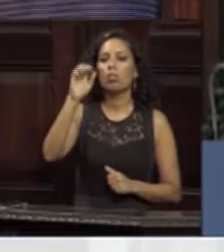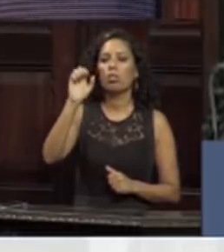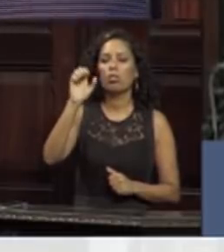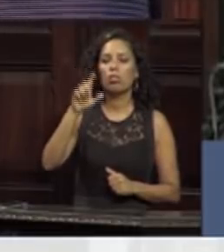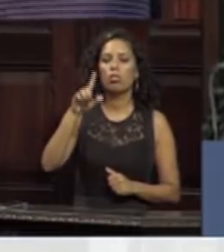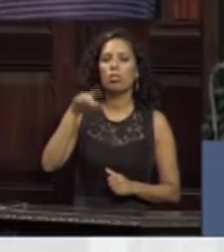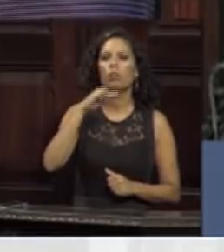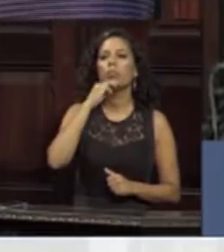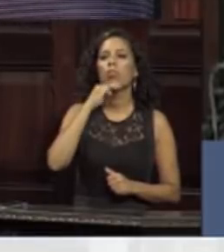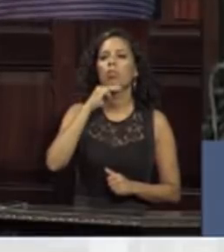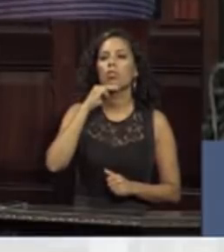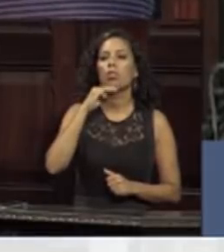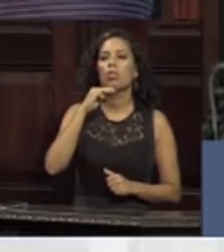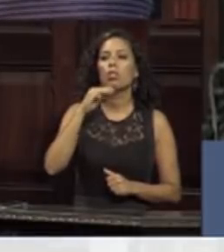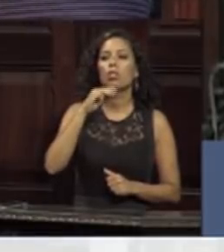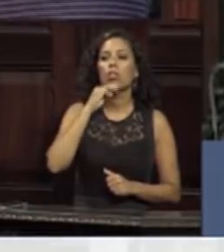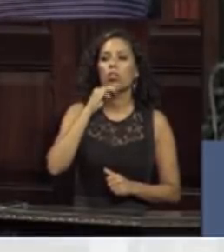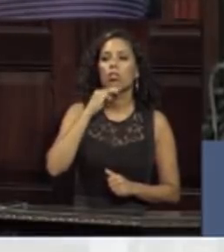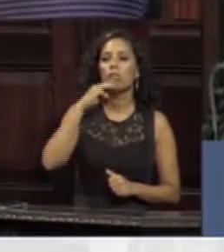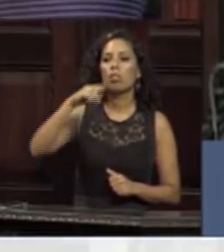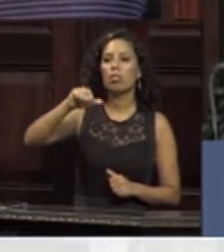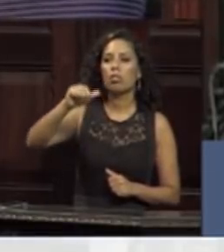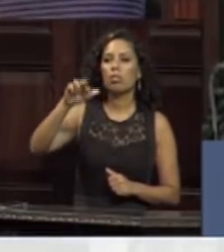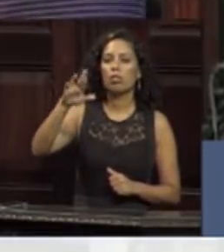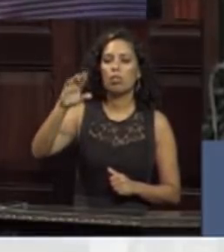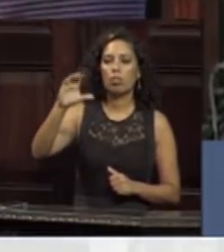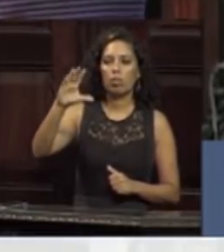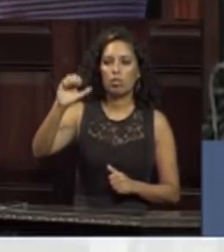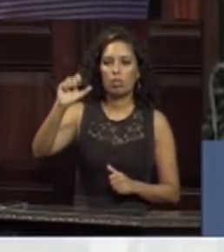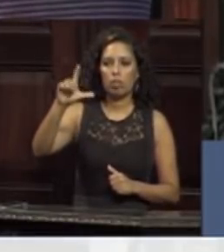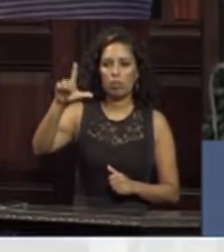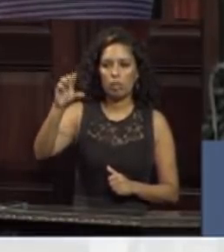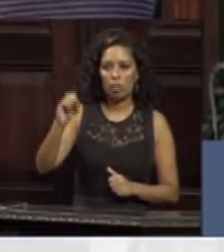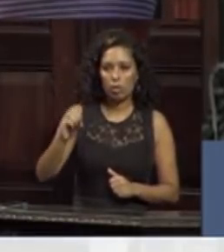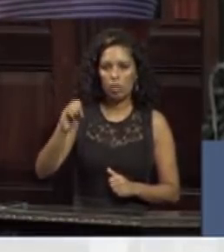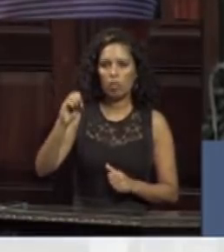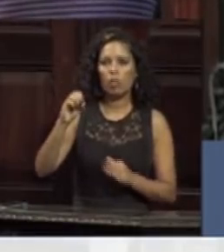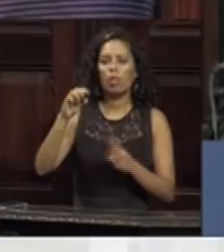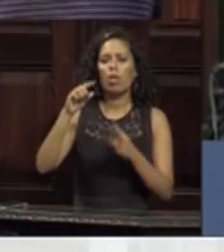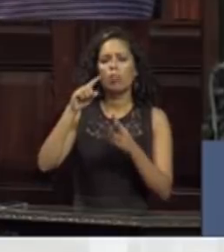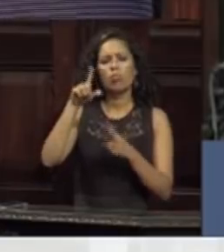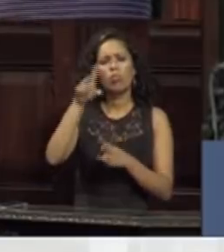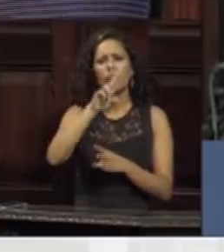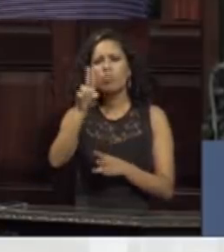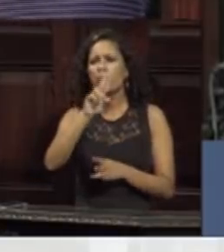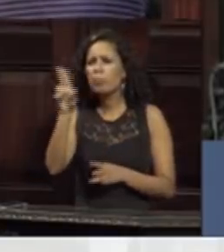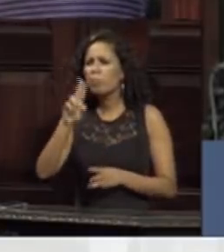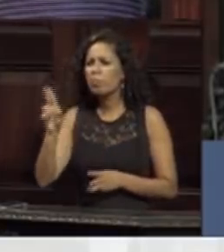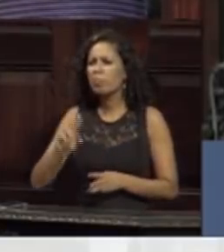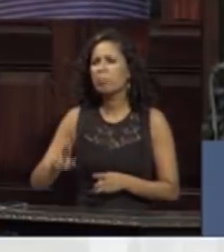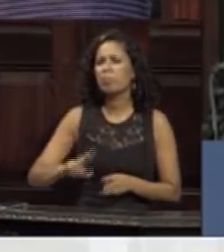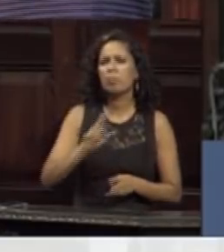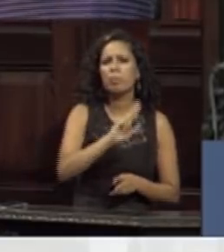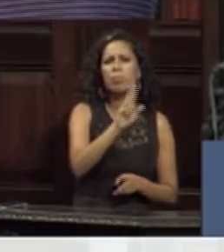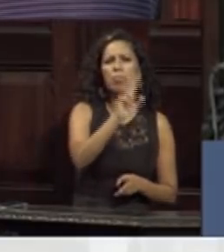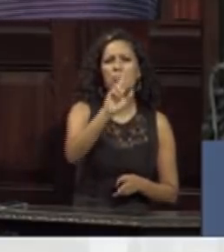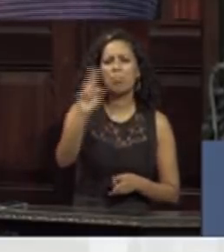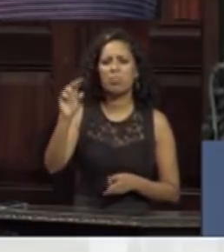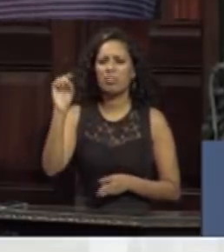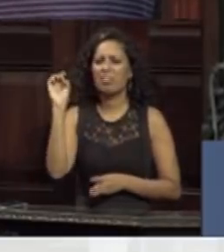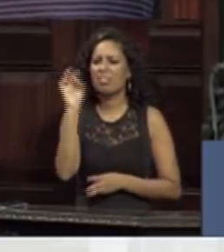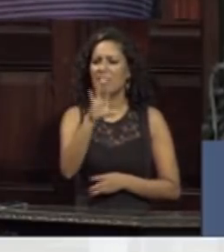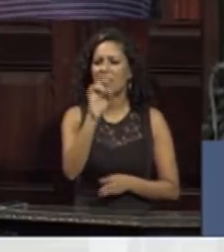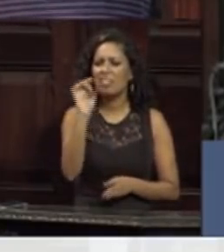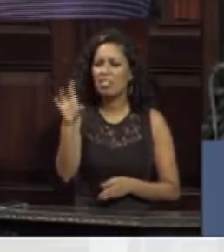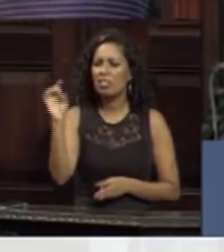Luiz Martins, Marcelo Freixo, Marcelo Simão, Márcia Giovanni, Marcos Abraão, Marcos Miller, Nelson Gonçalves, Pedro Augusto, Silas Bento